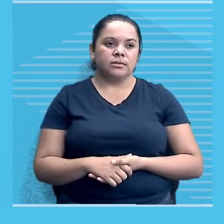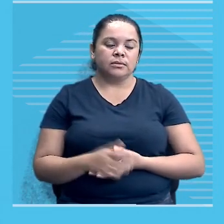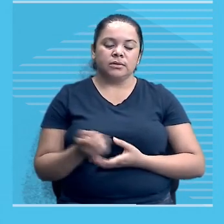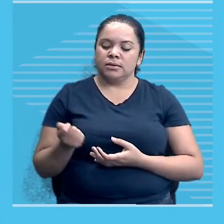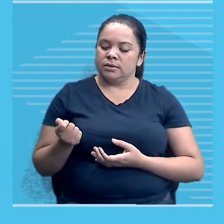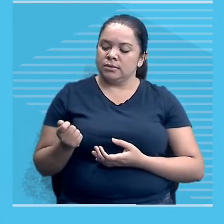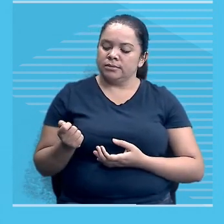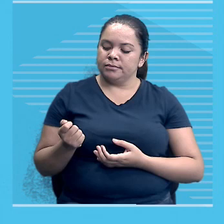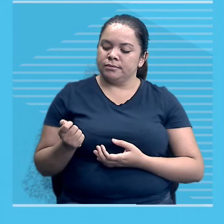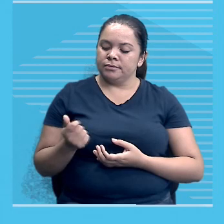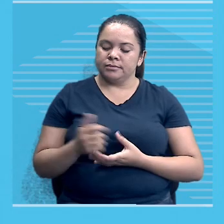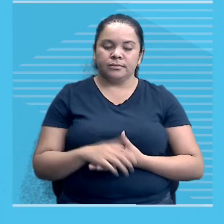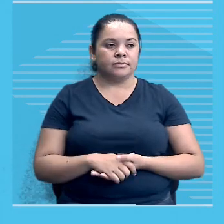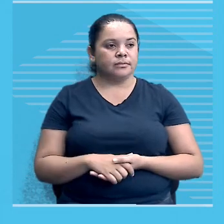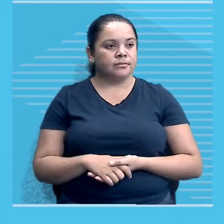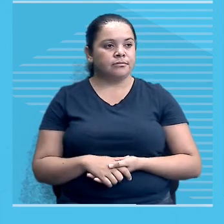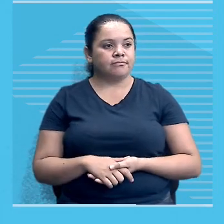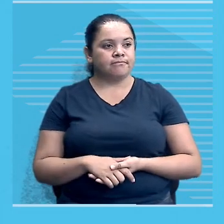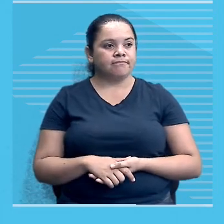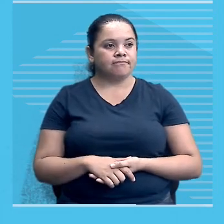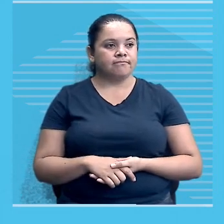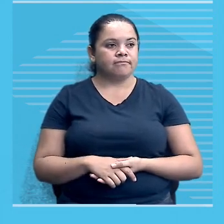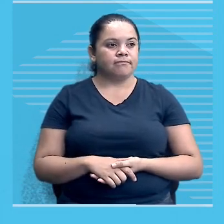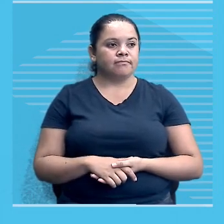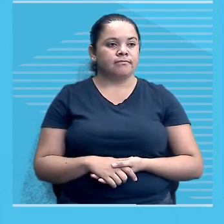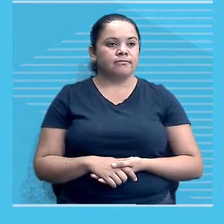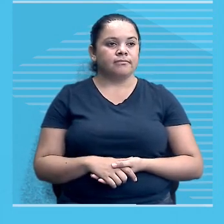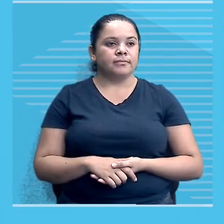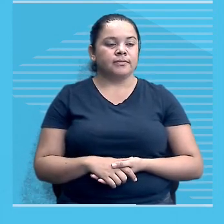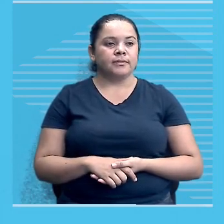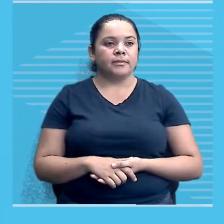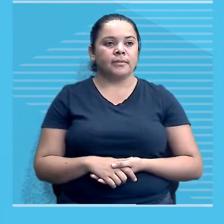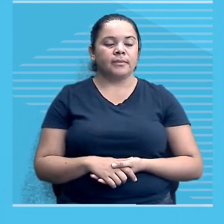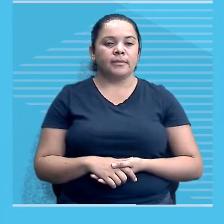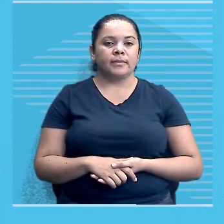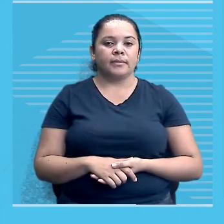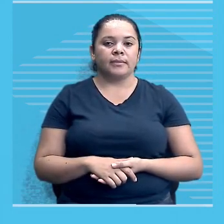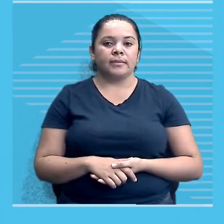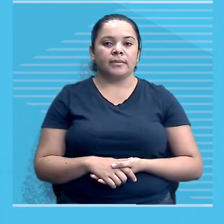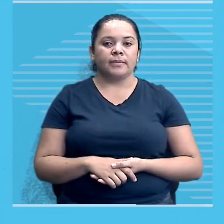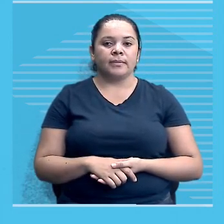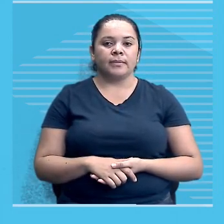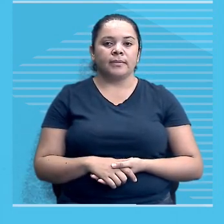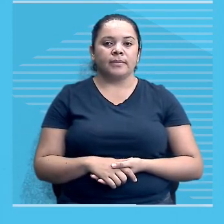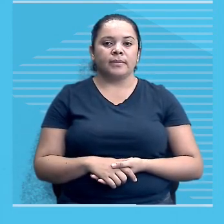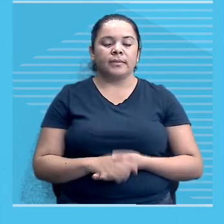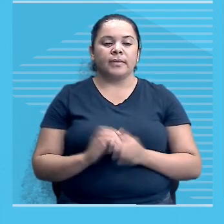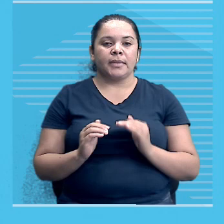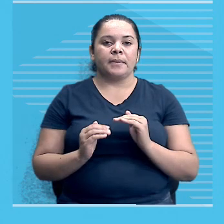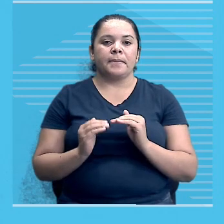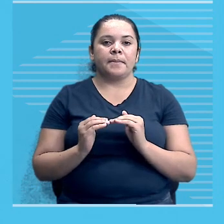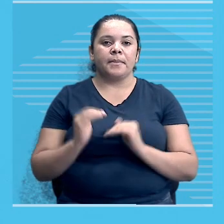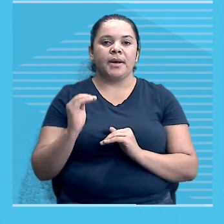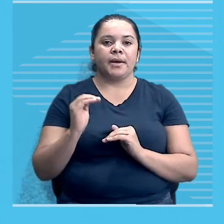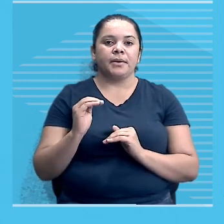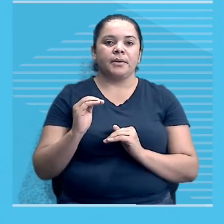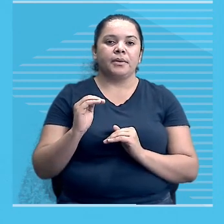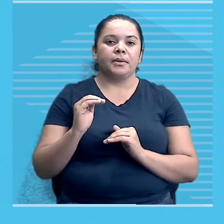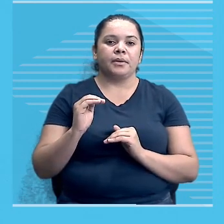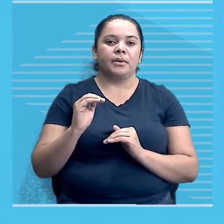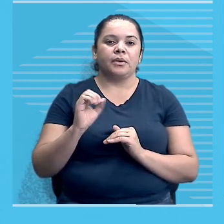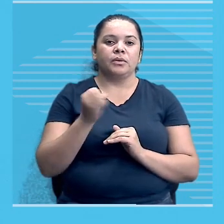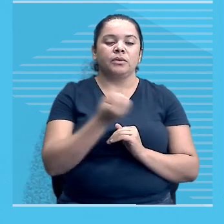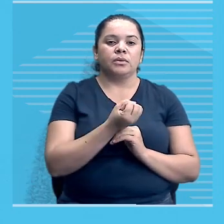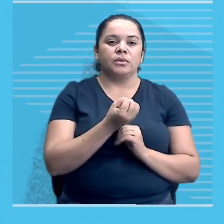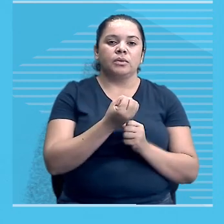e quanto maior o seu expoente menor é a sua potência menor é o seu